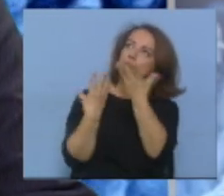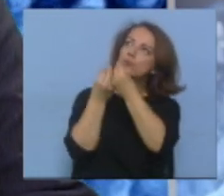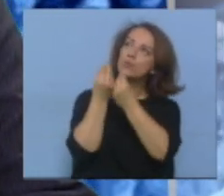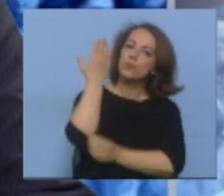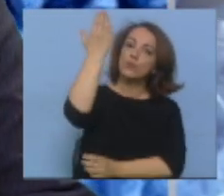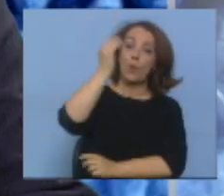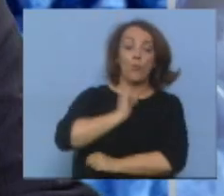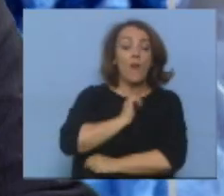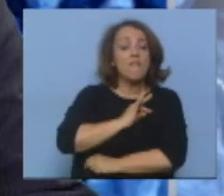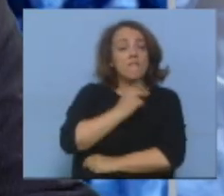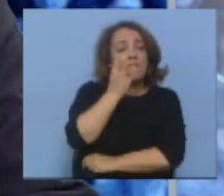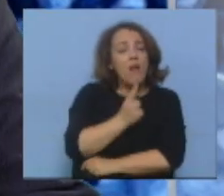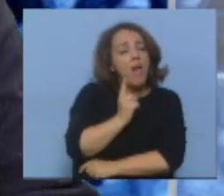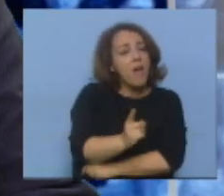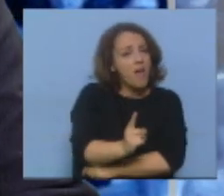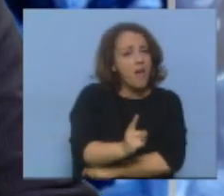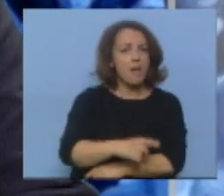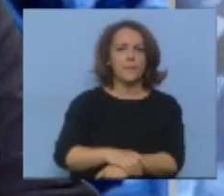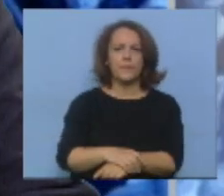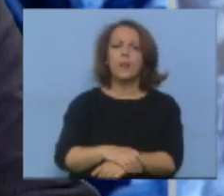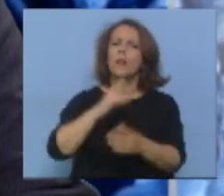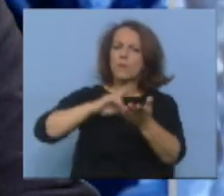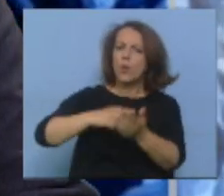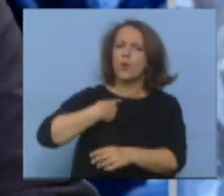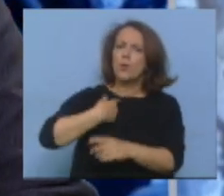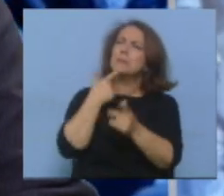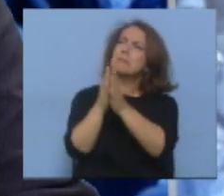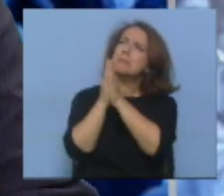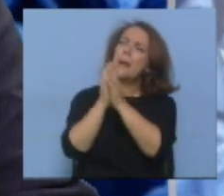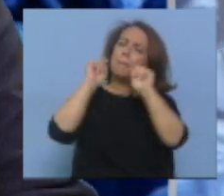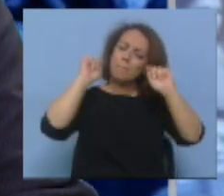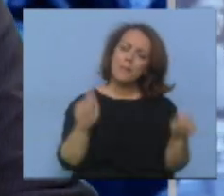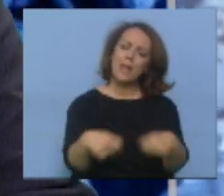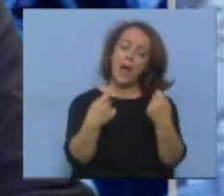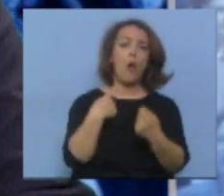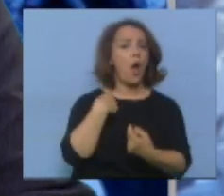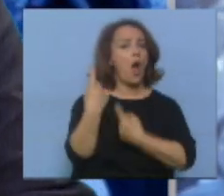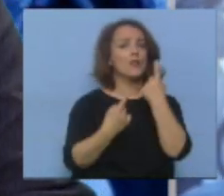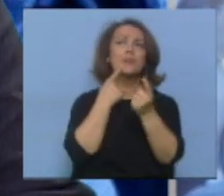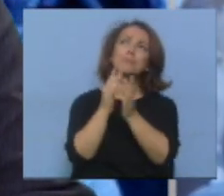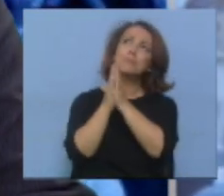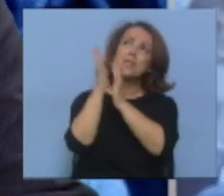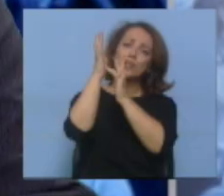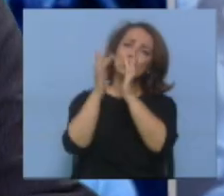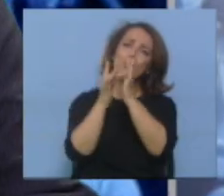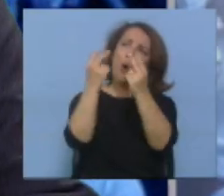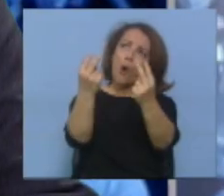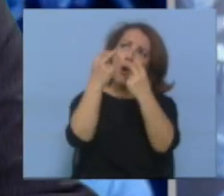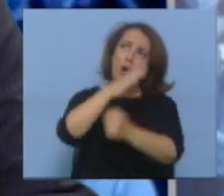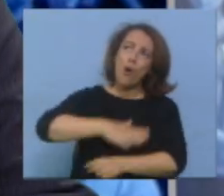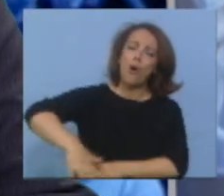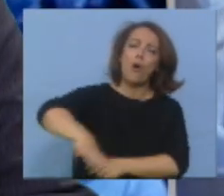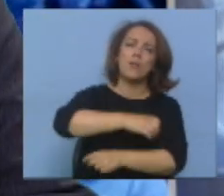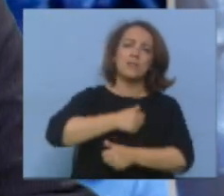fé. Claro que nós podemos pedir um milagre. Eu também peço, quando peço que Jesus olhe a cidade,